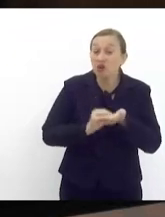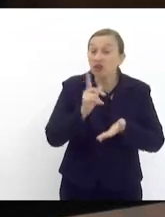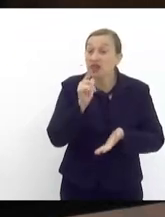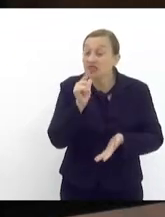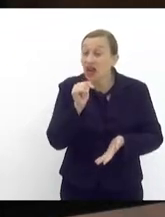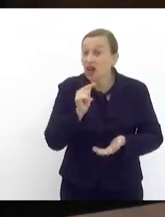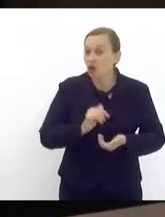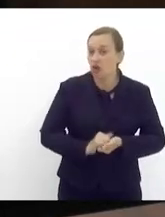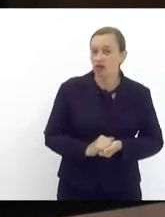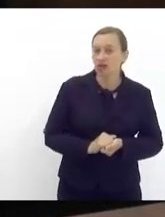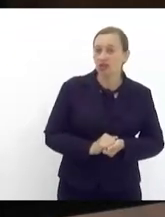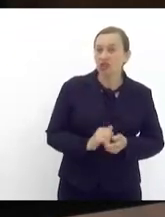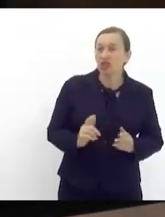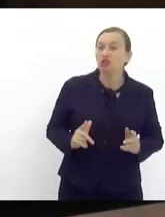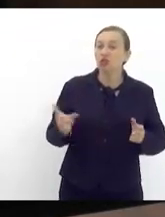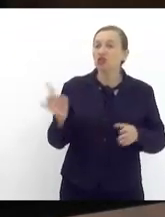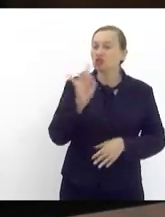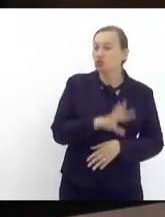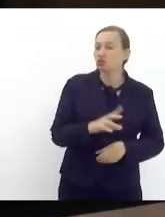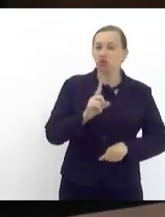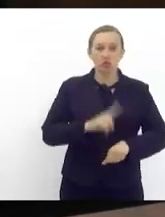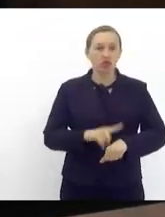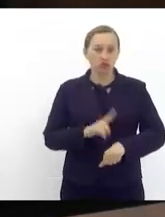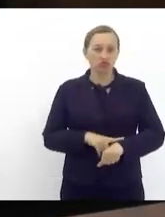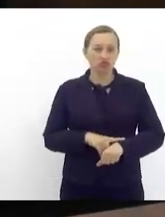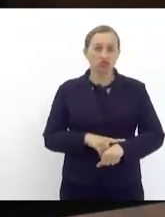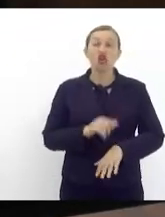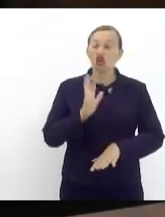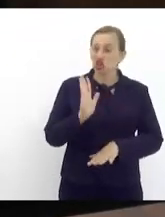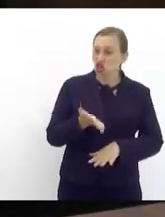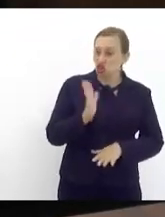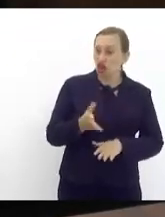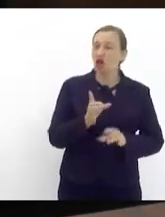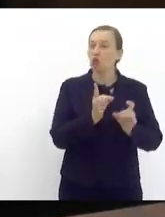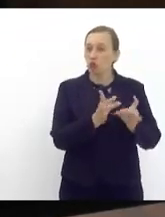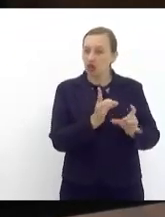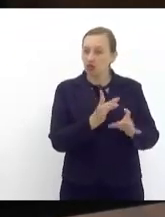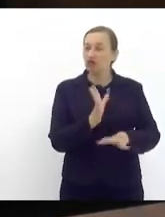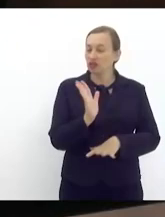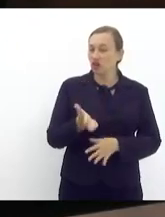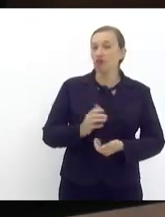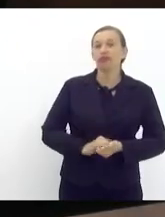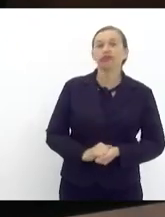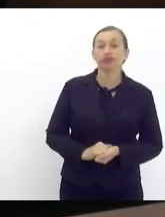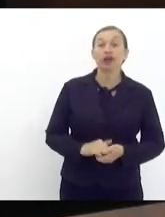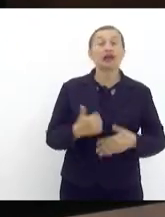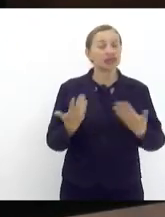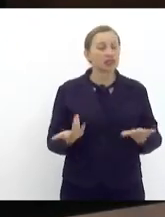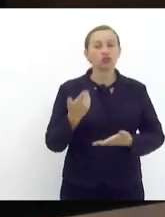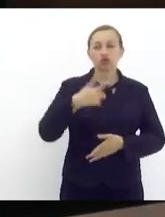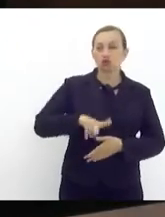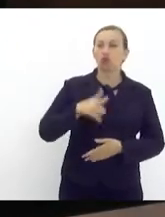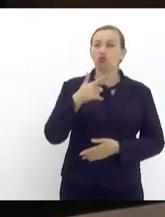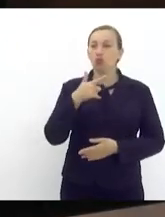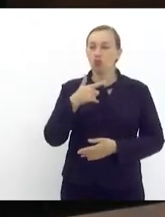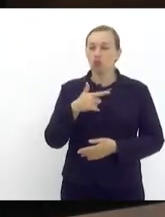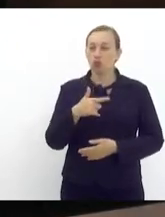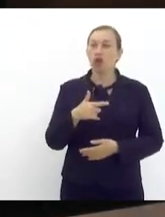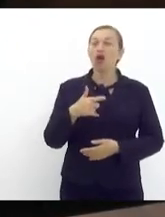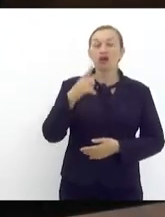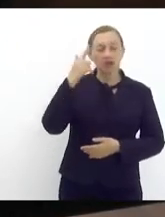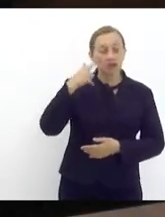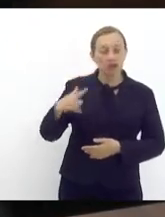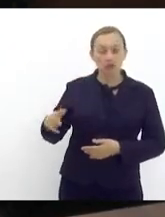e na Baixada como nesse último período. Já com as concessões, já com as concessionárias. Então, mais uma vez, eu repito, semana que